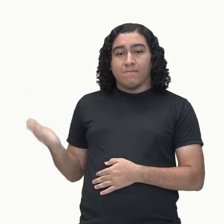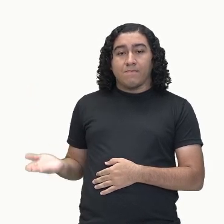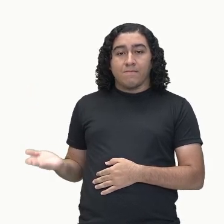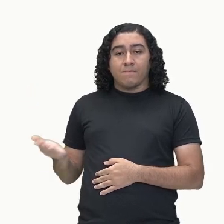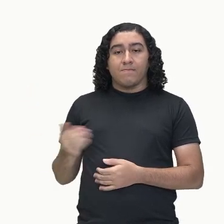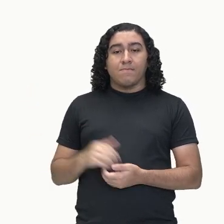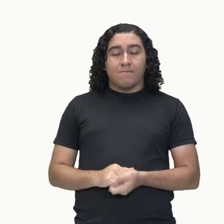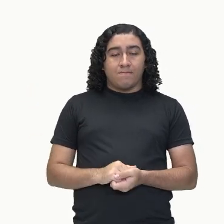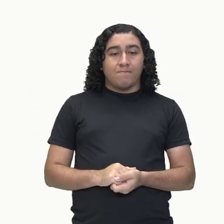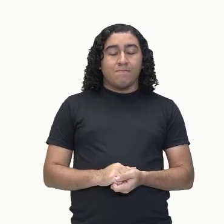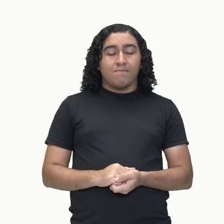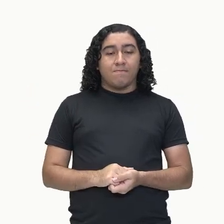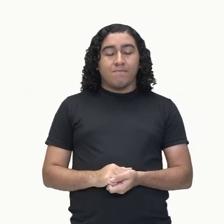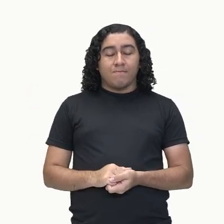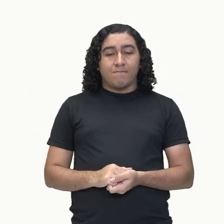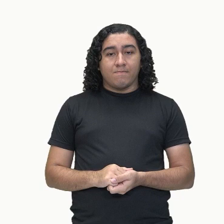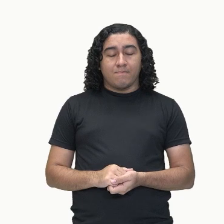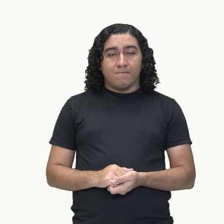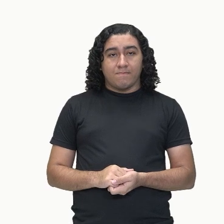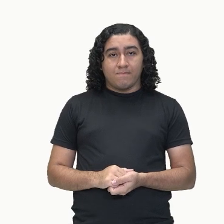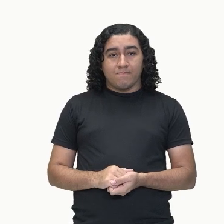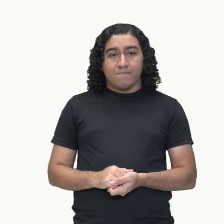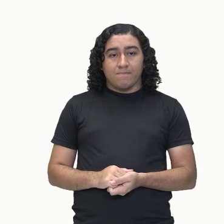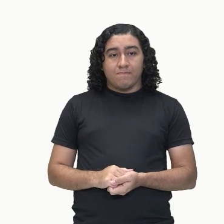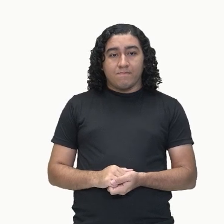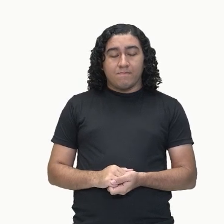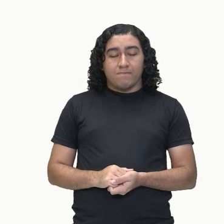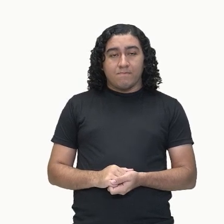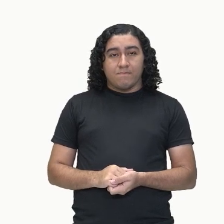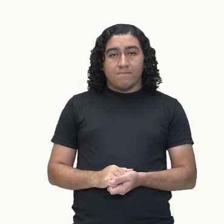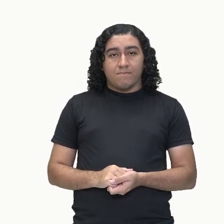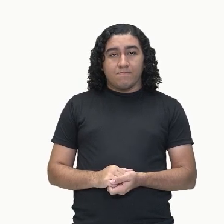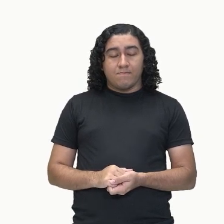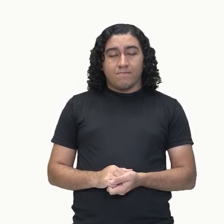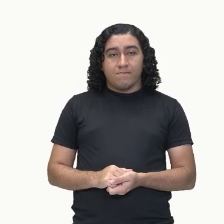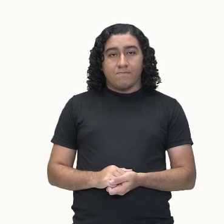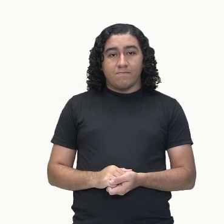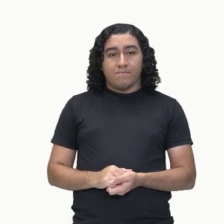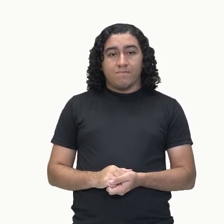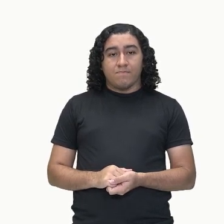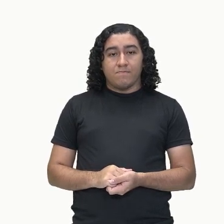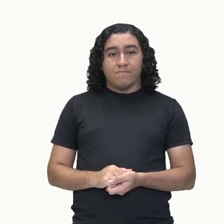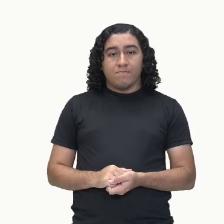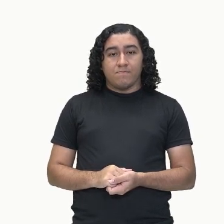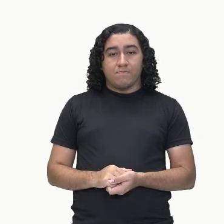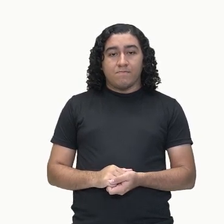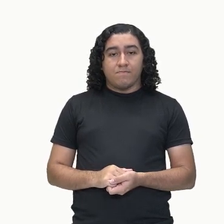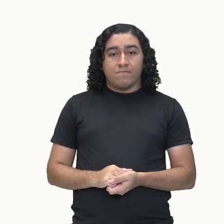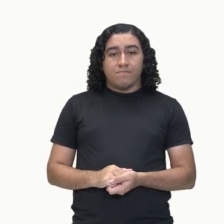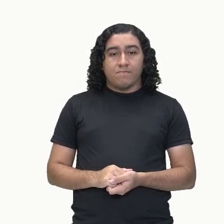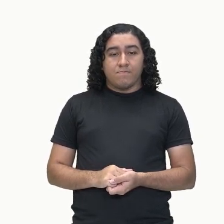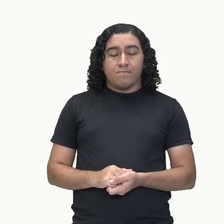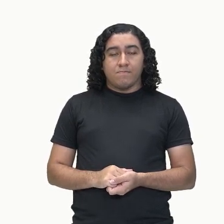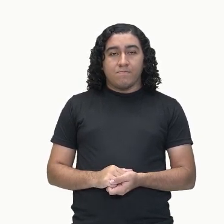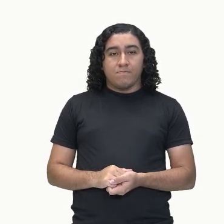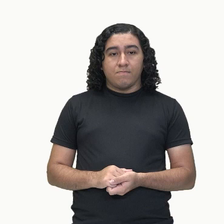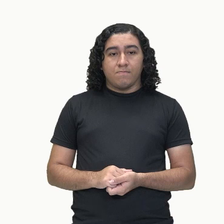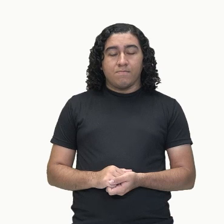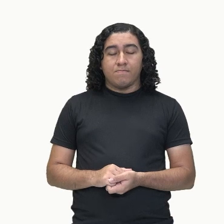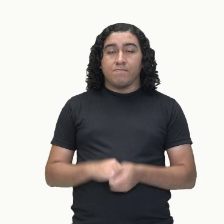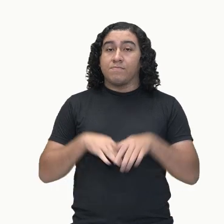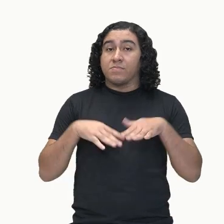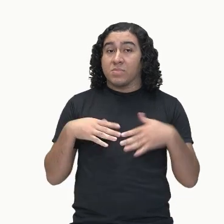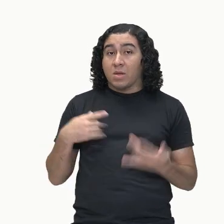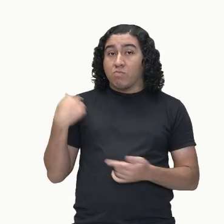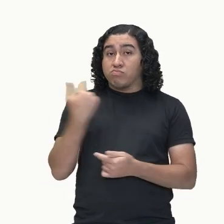conjug para verbos regulares tamb verbos irregulares Então